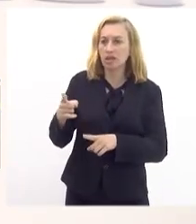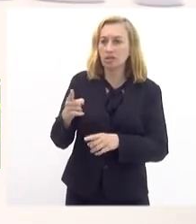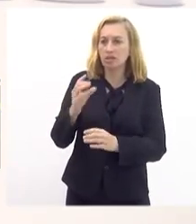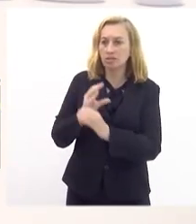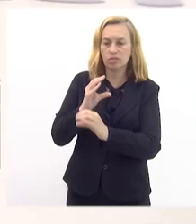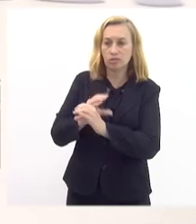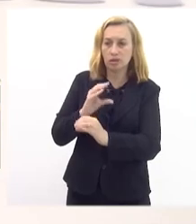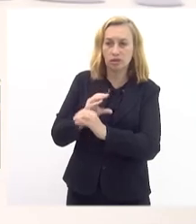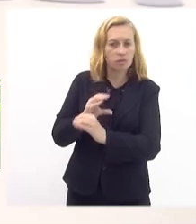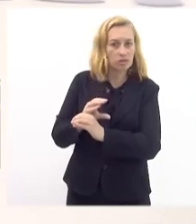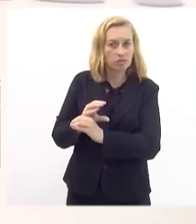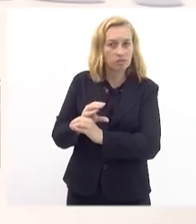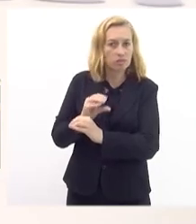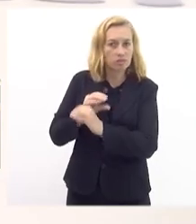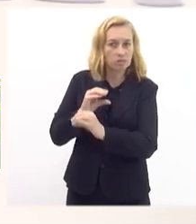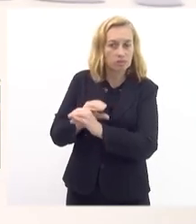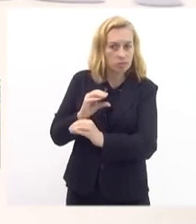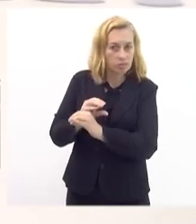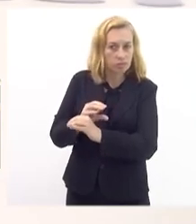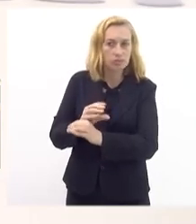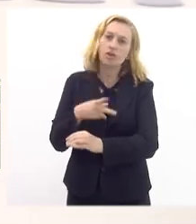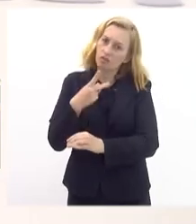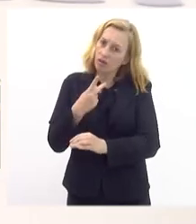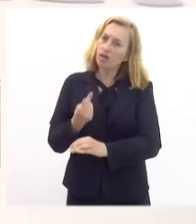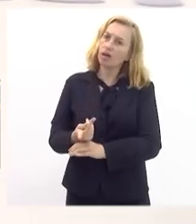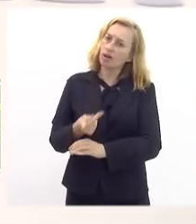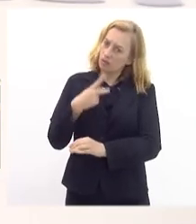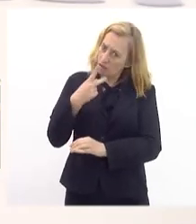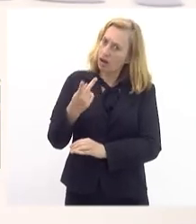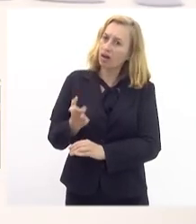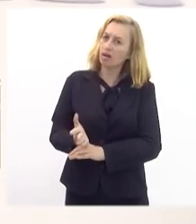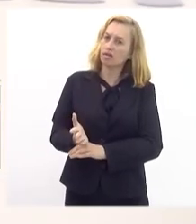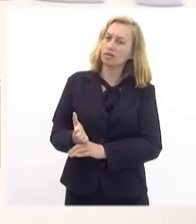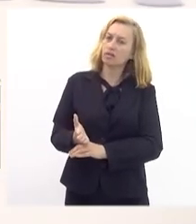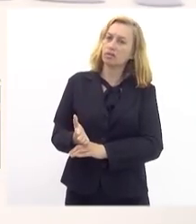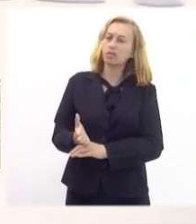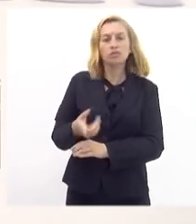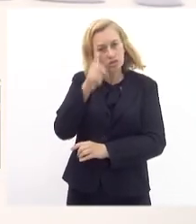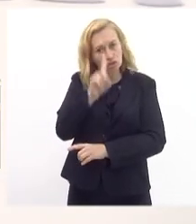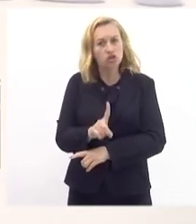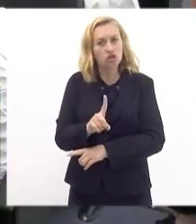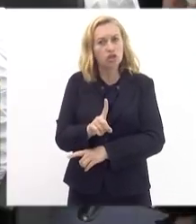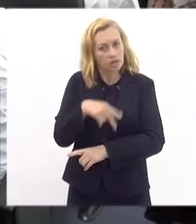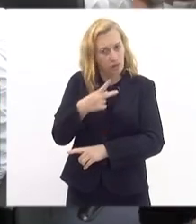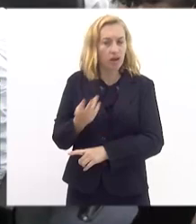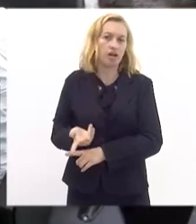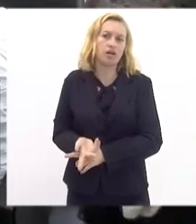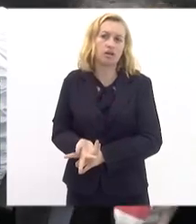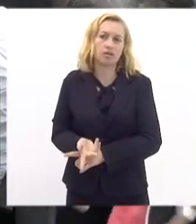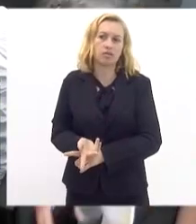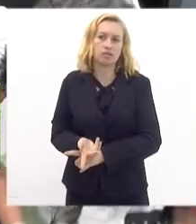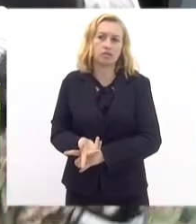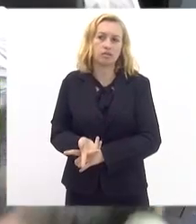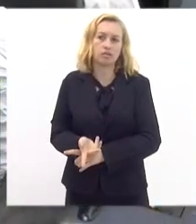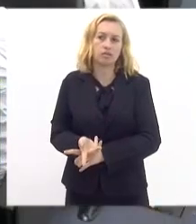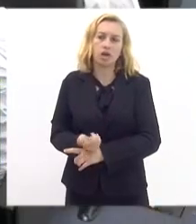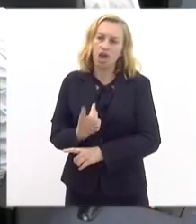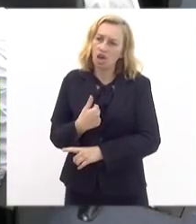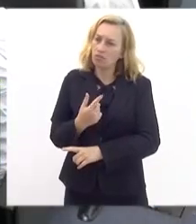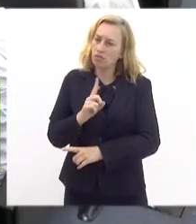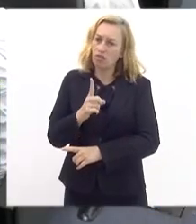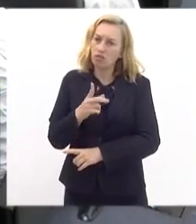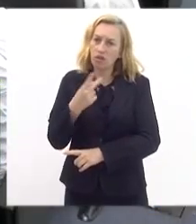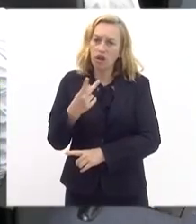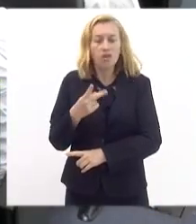comunicação aí as olharam por favor por gentileza eu tenho ter o direito ou de me colocar Nossa eu não vou